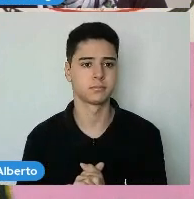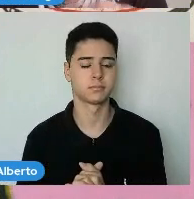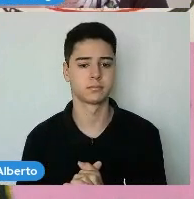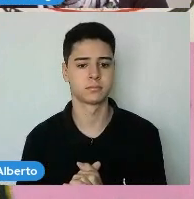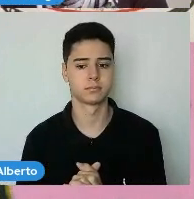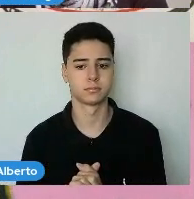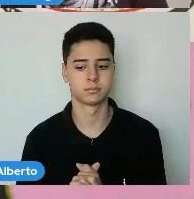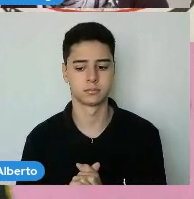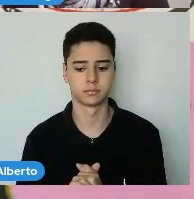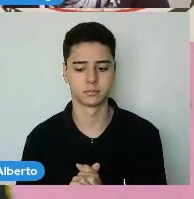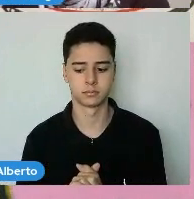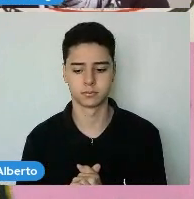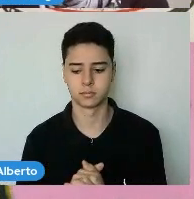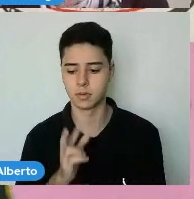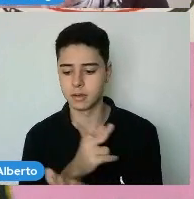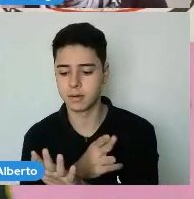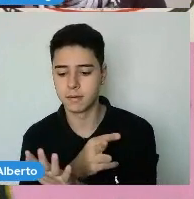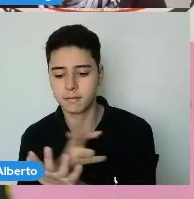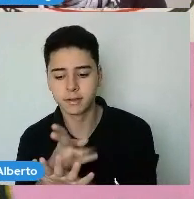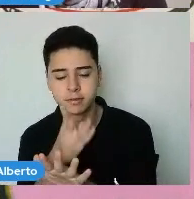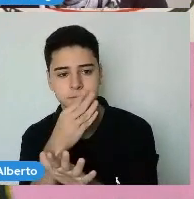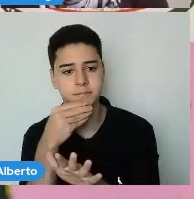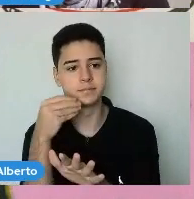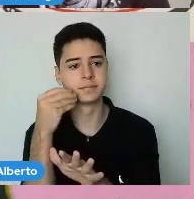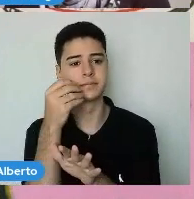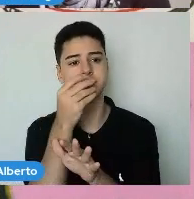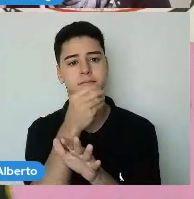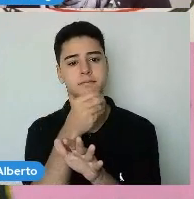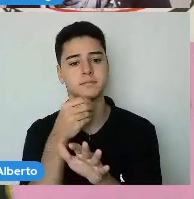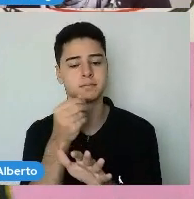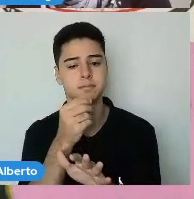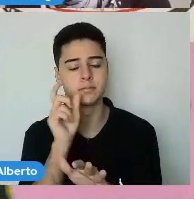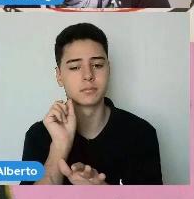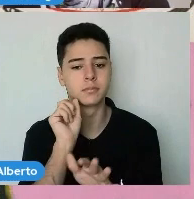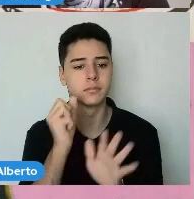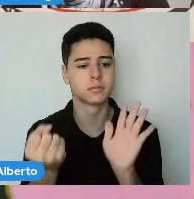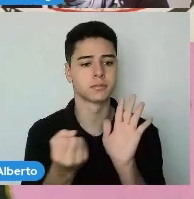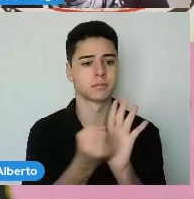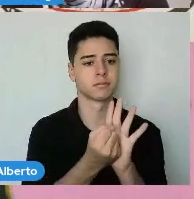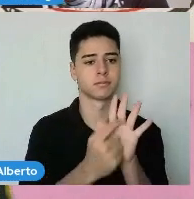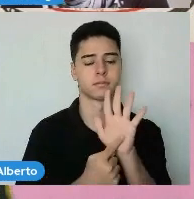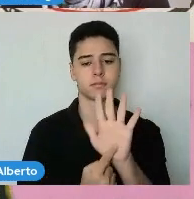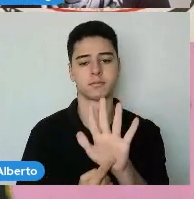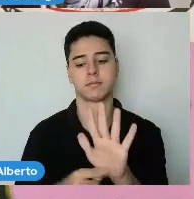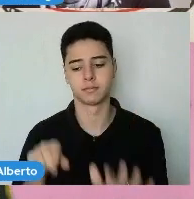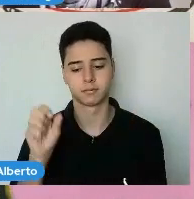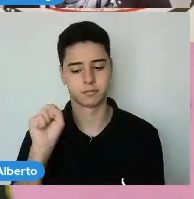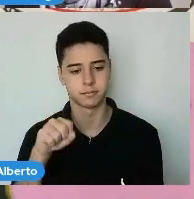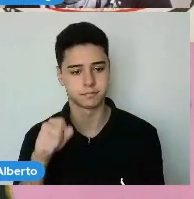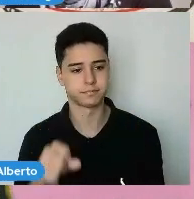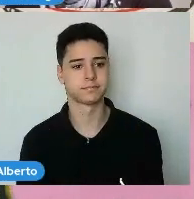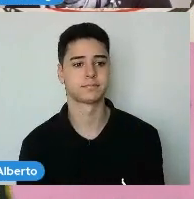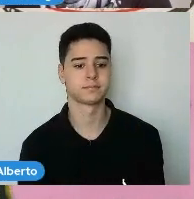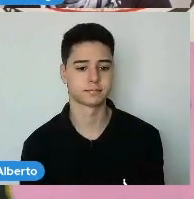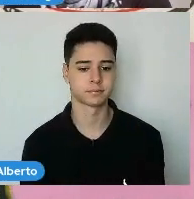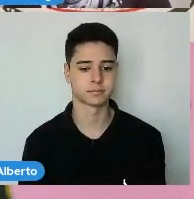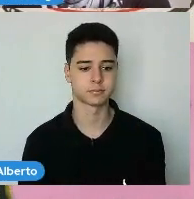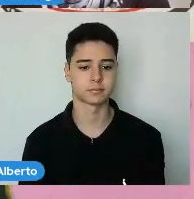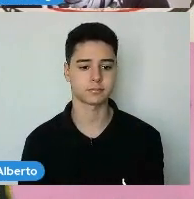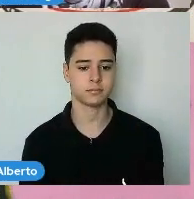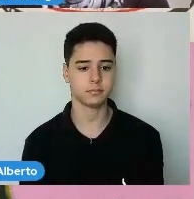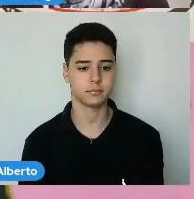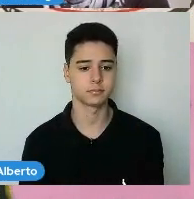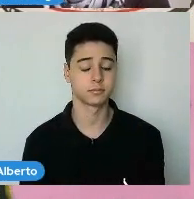e em seus diversos sabores, nos diversos sabores que a marca oferecia, tá? numa apropriação assim